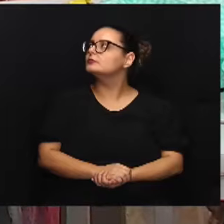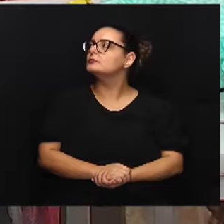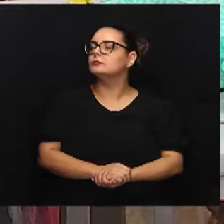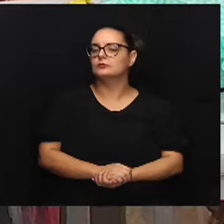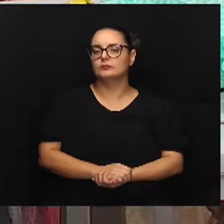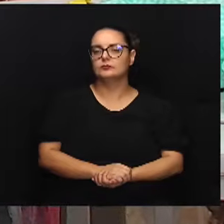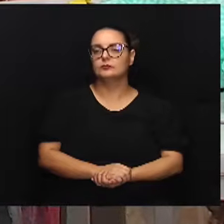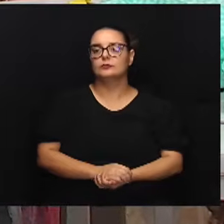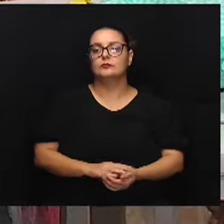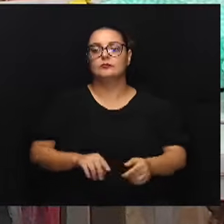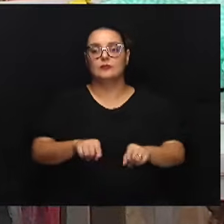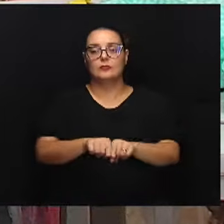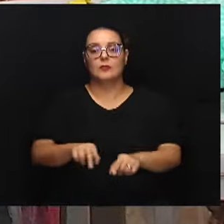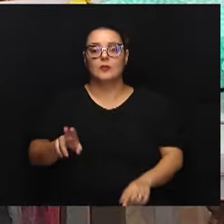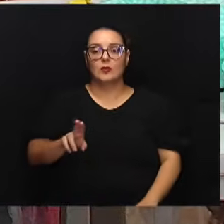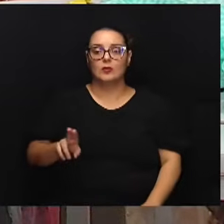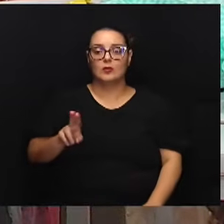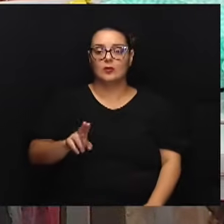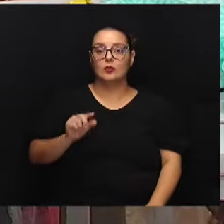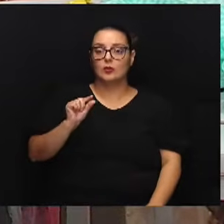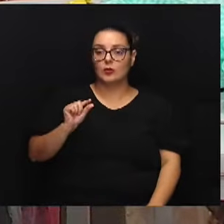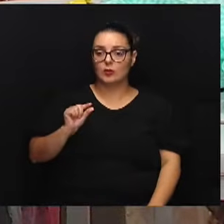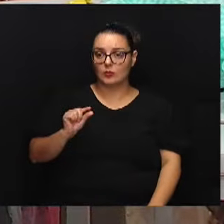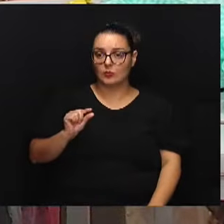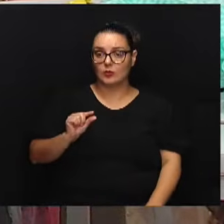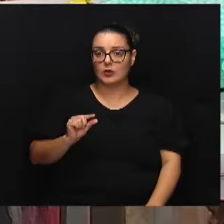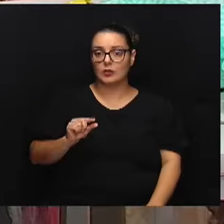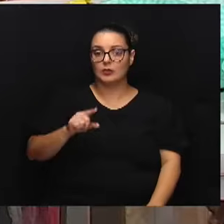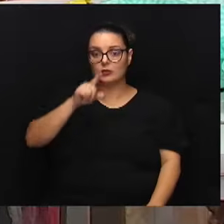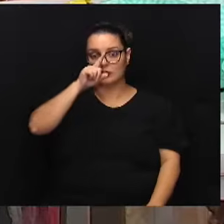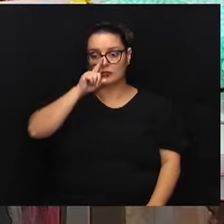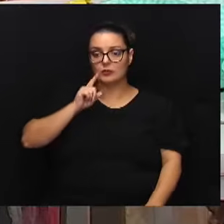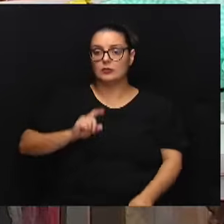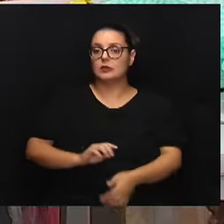E também a gente vai usar um pouquinho do amarelo.